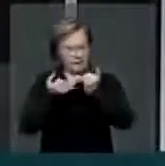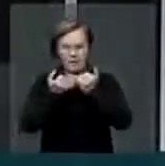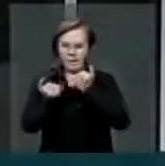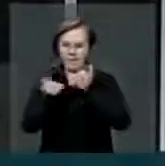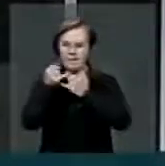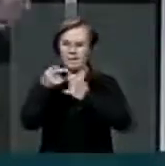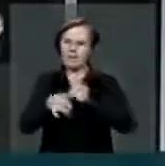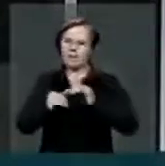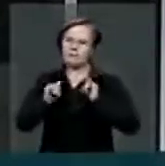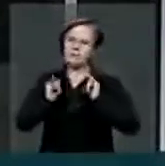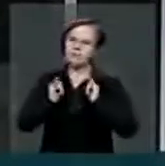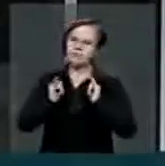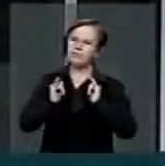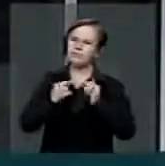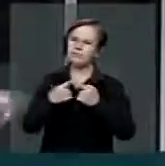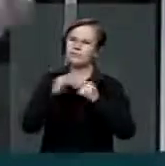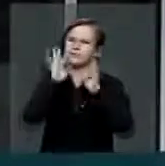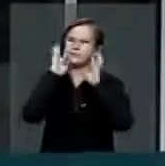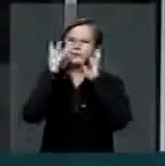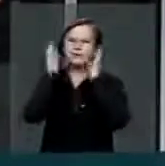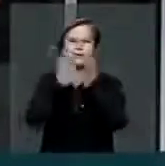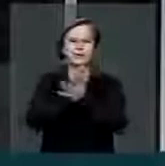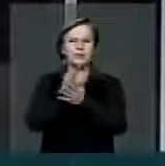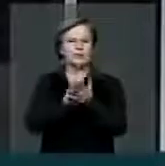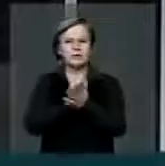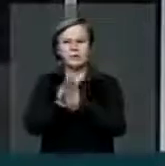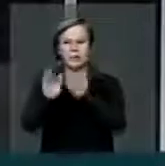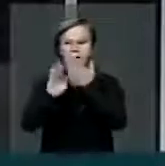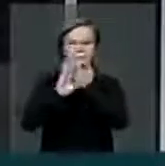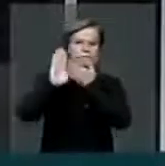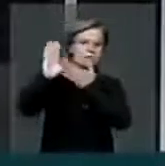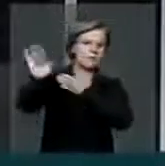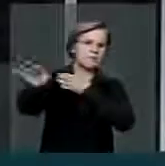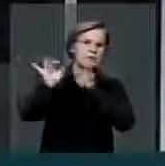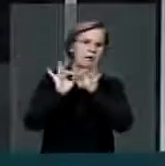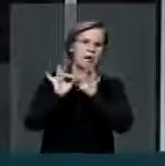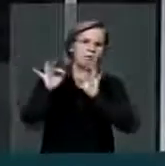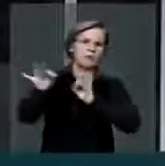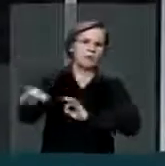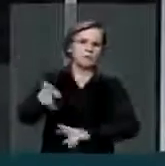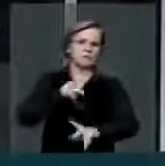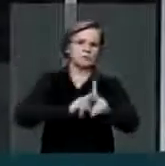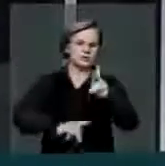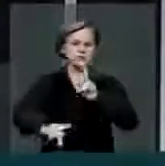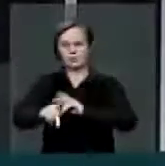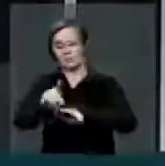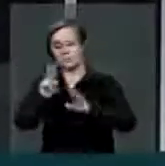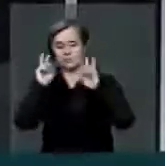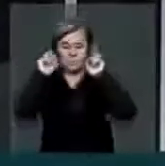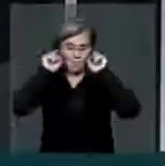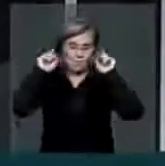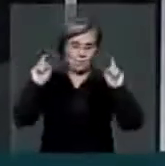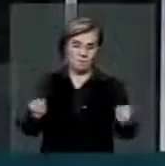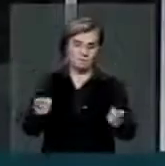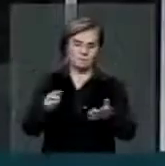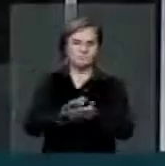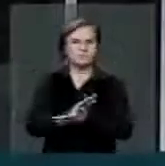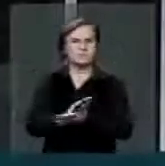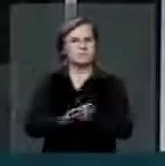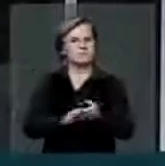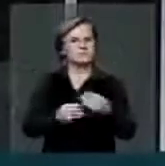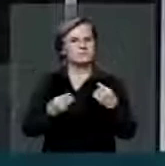casa é uma causa sem resolutividade, distanciada do eco e do barulho das ruas. Senhor